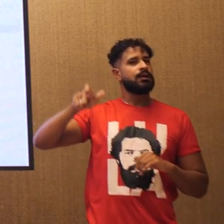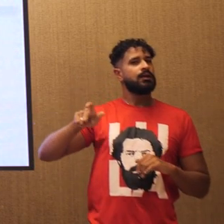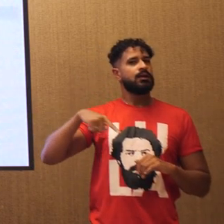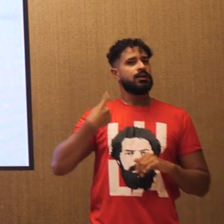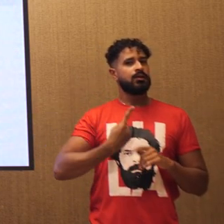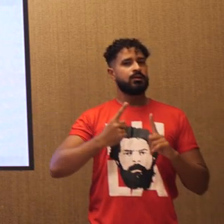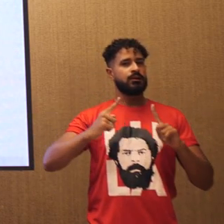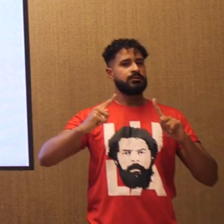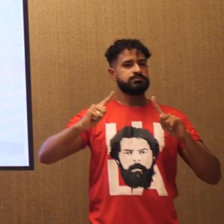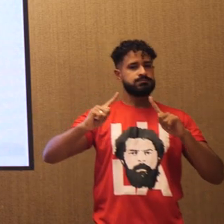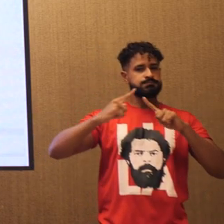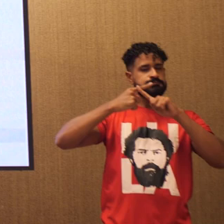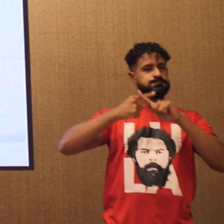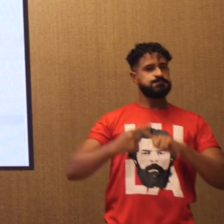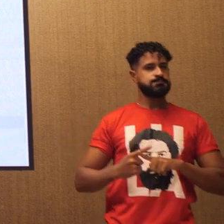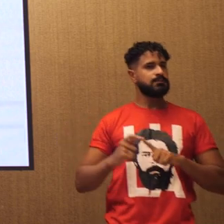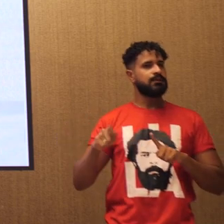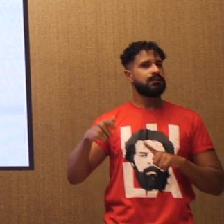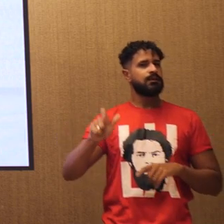nossos adversários?